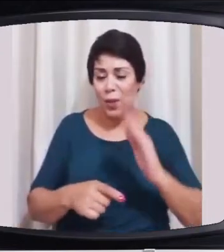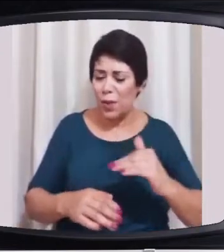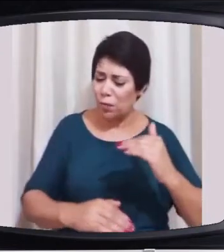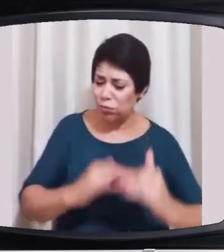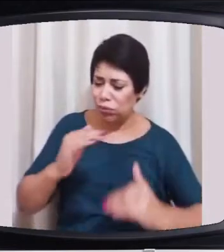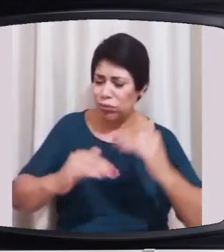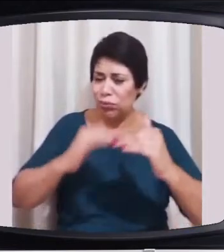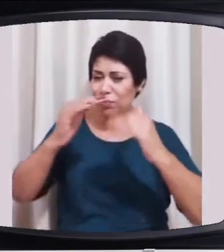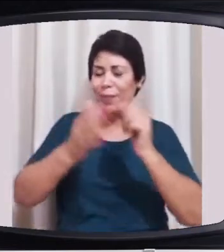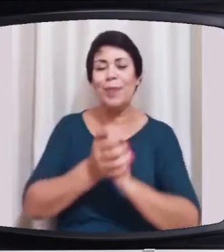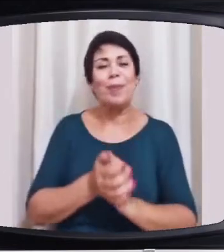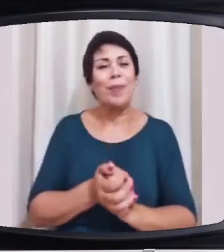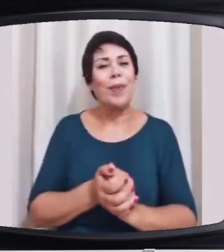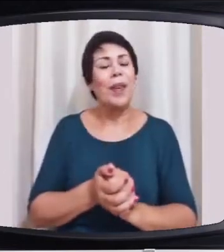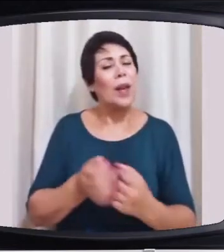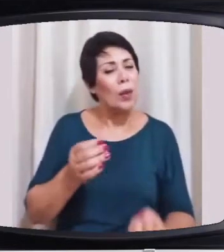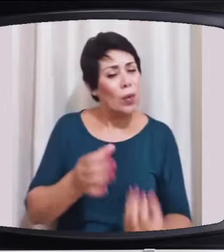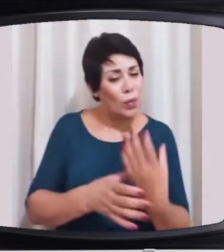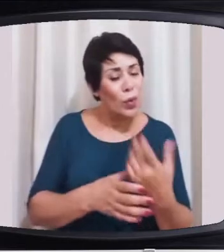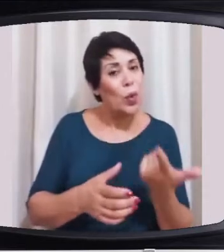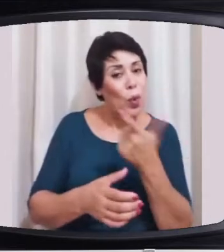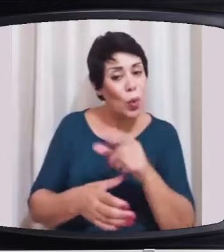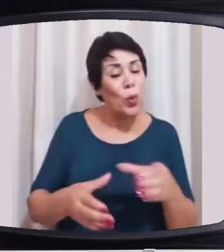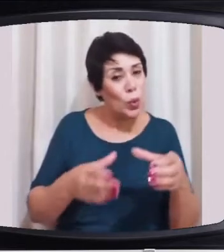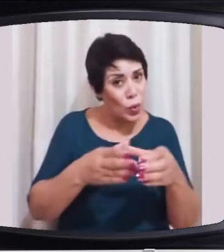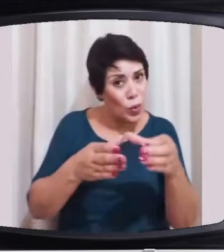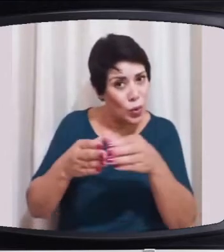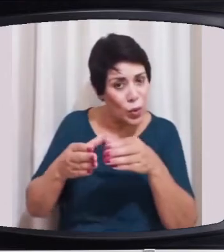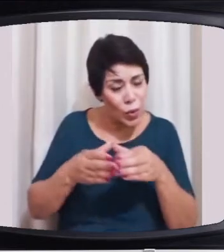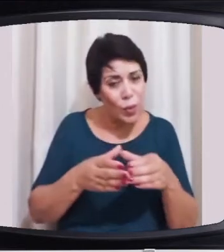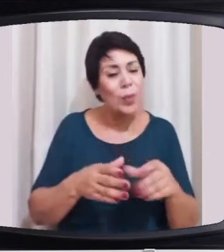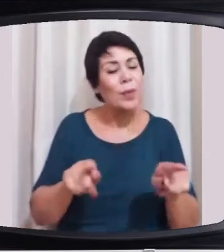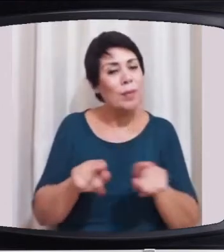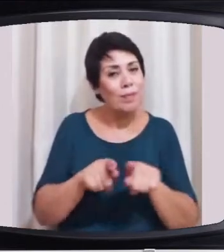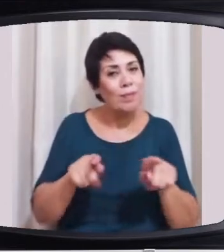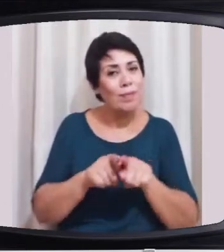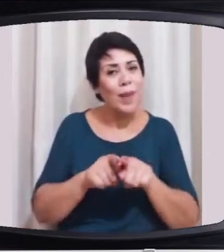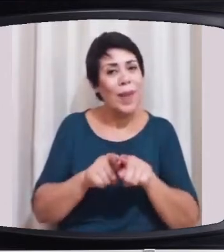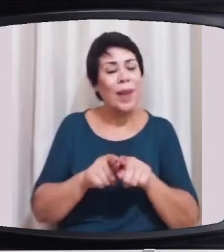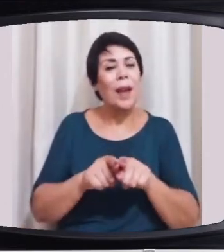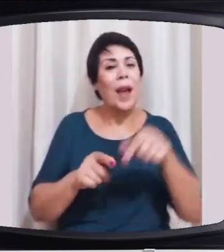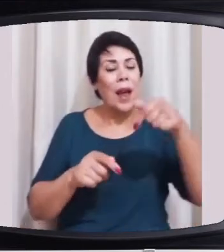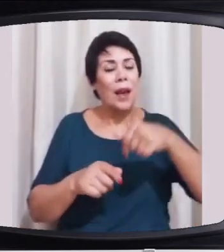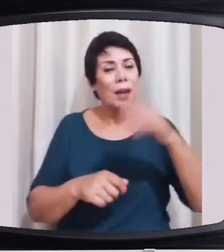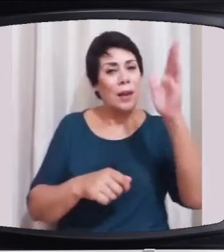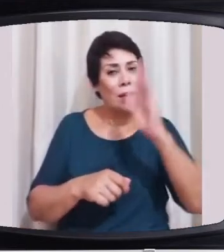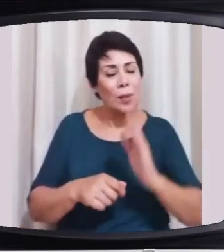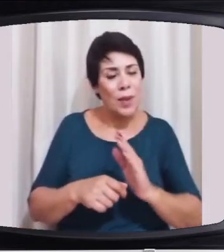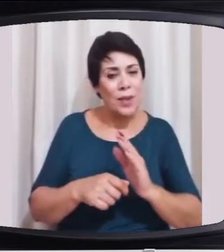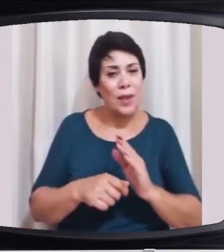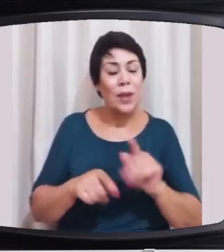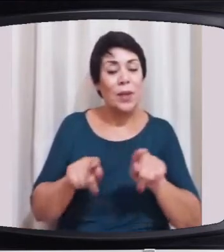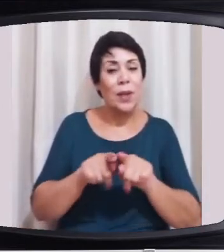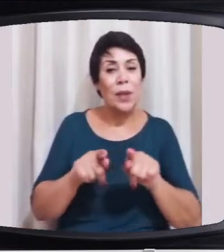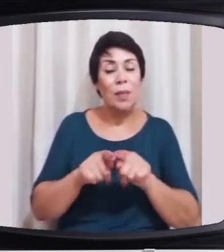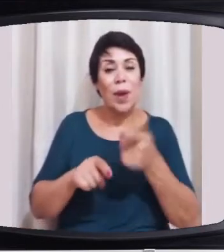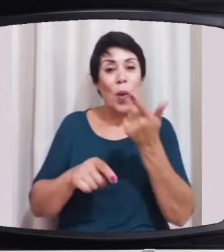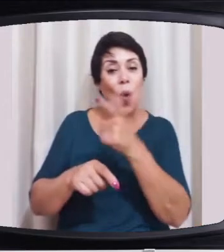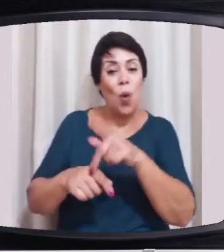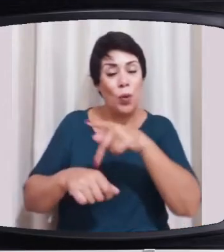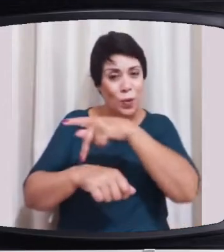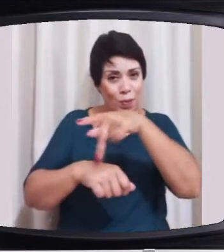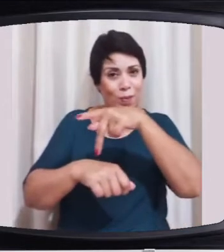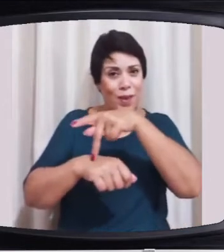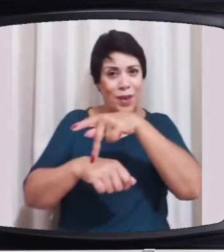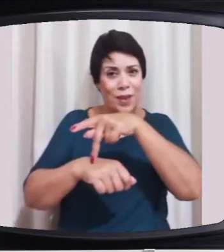brasileira, que viu o surgimento de bandas como Chico Science, Nação Zumbi, Skank, Cidade Negra e o Rapa, onde o